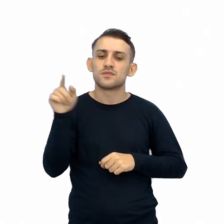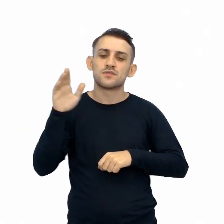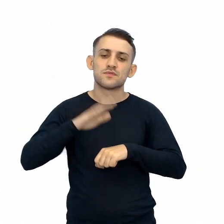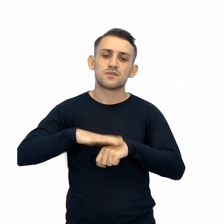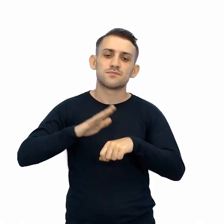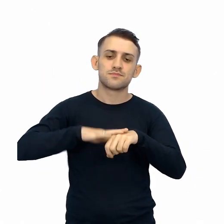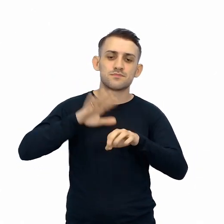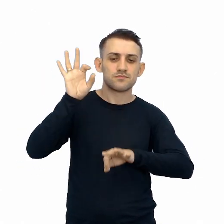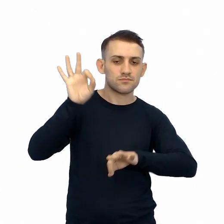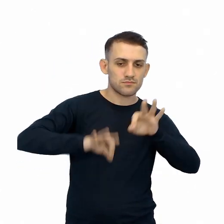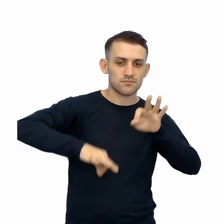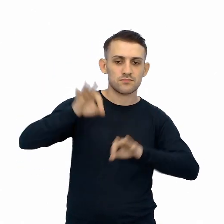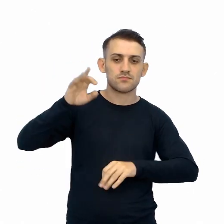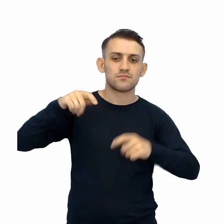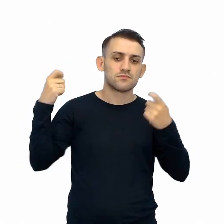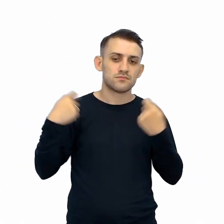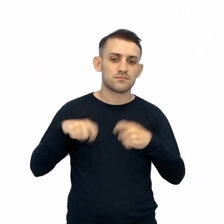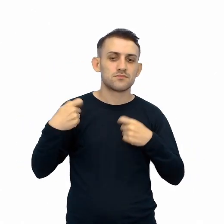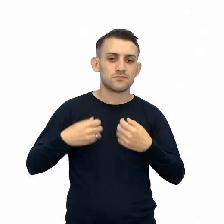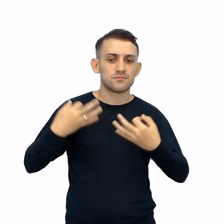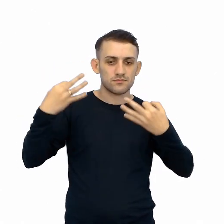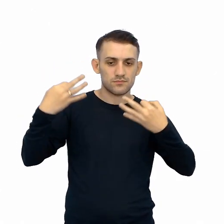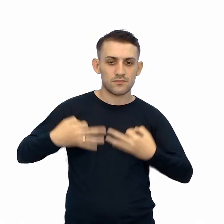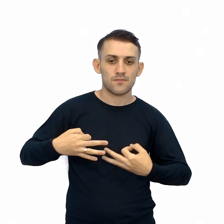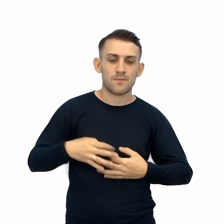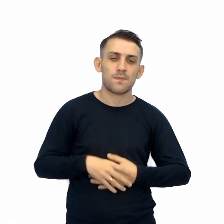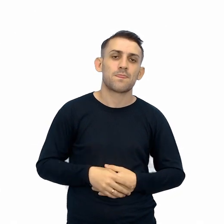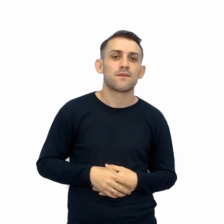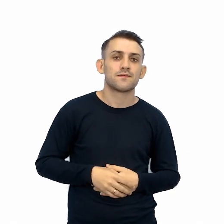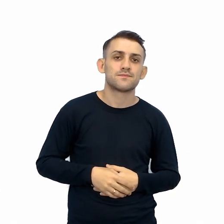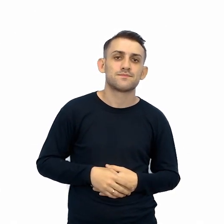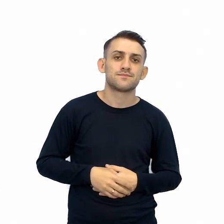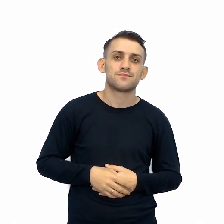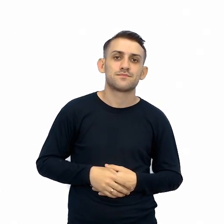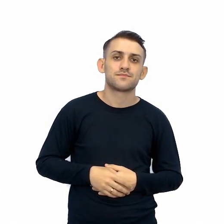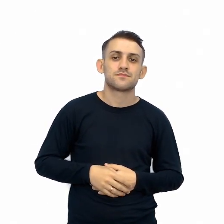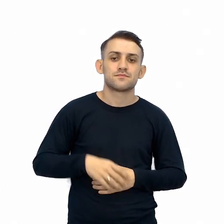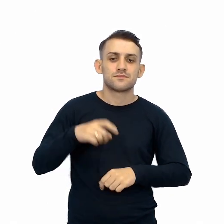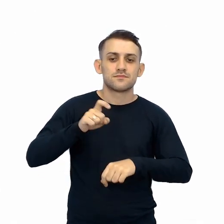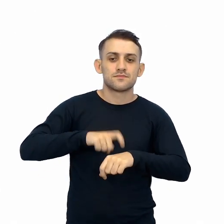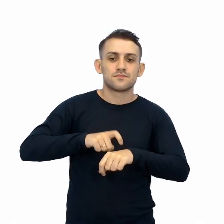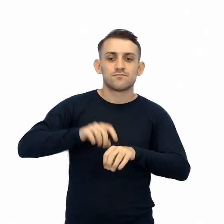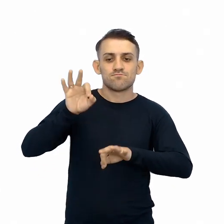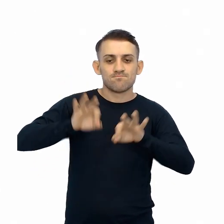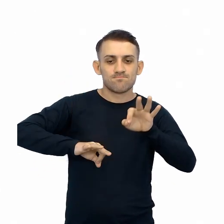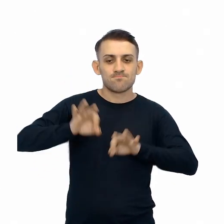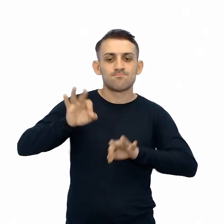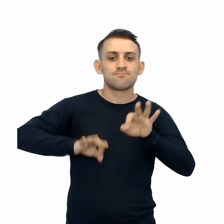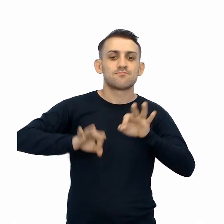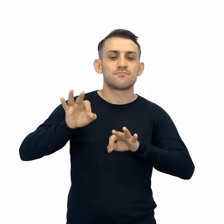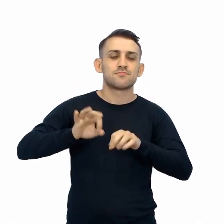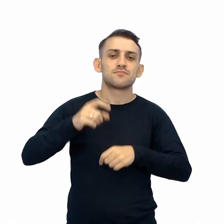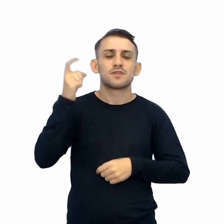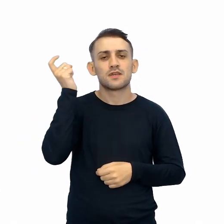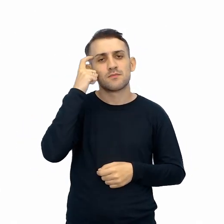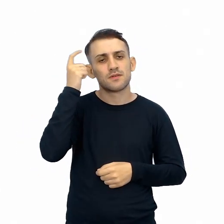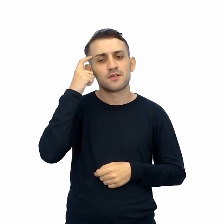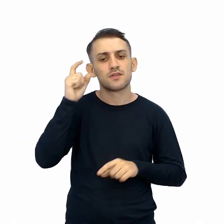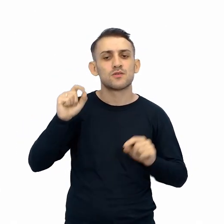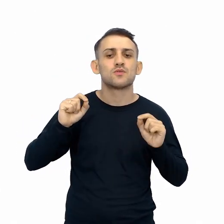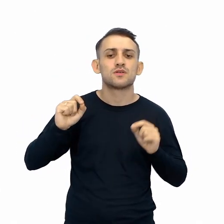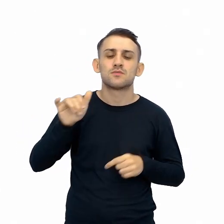os ajustes necessários na elaboração do planejamento, né? Pensando